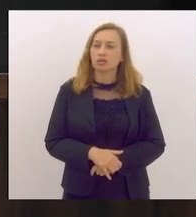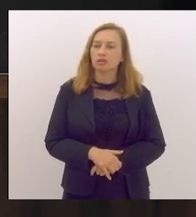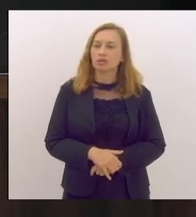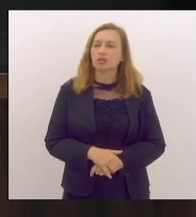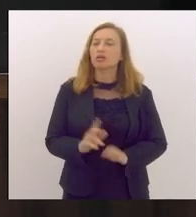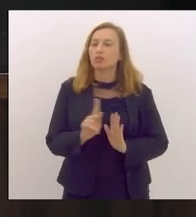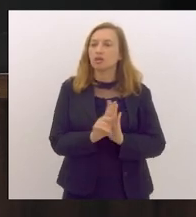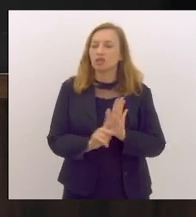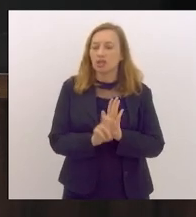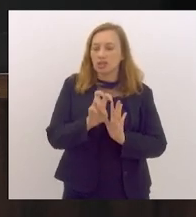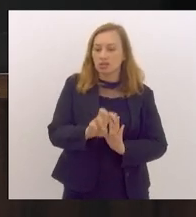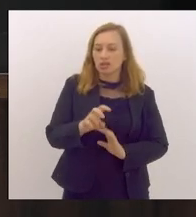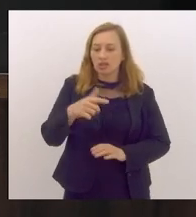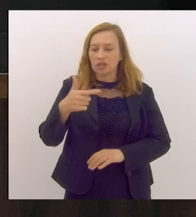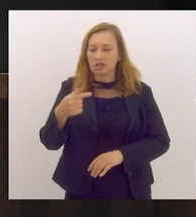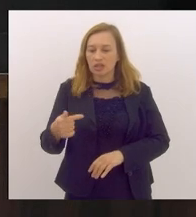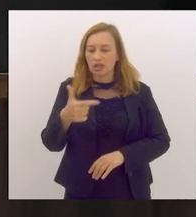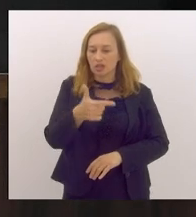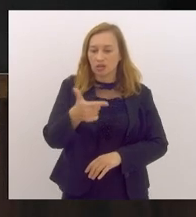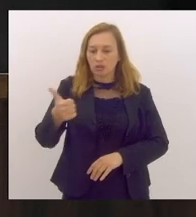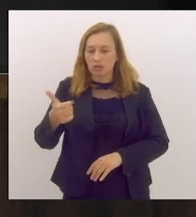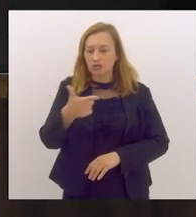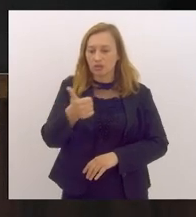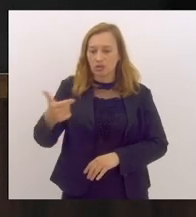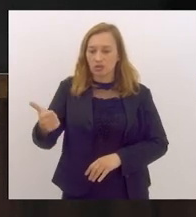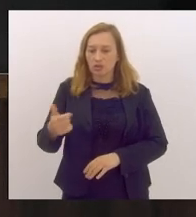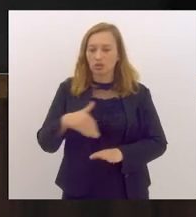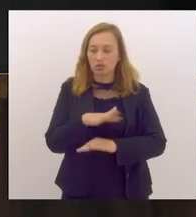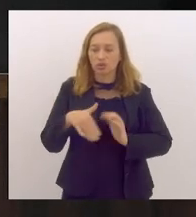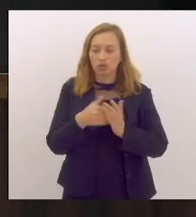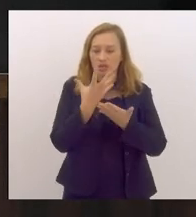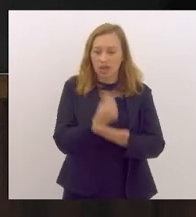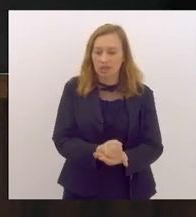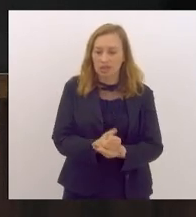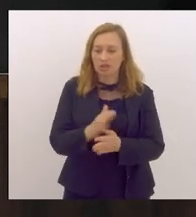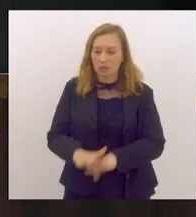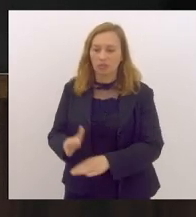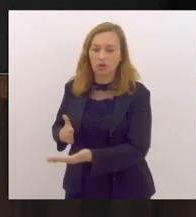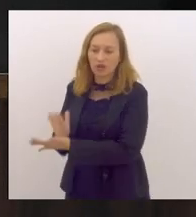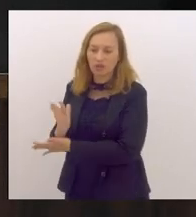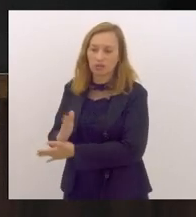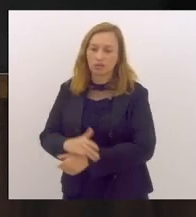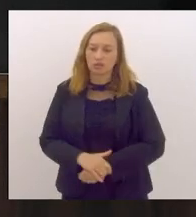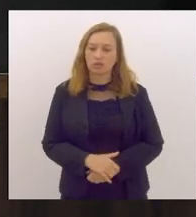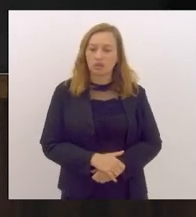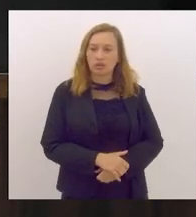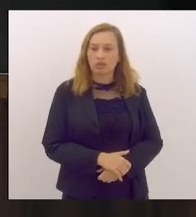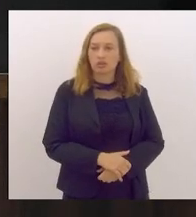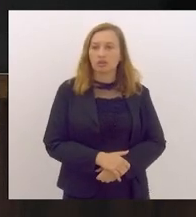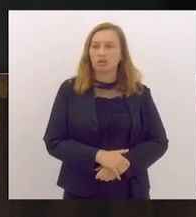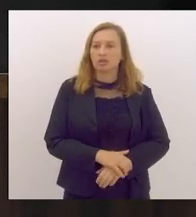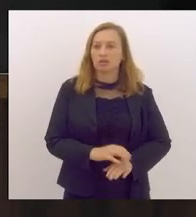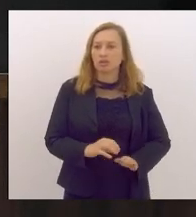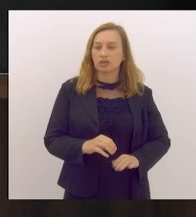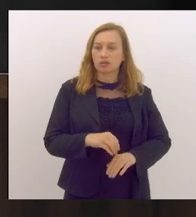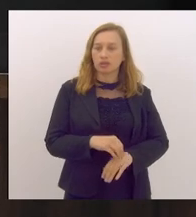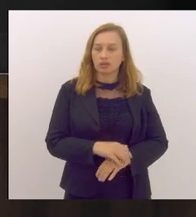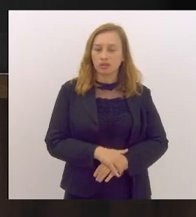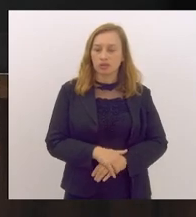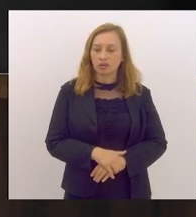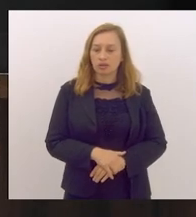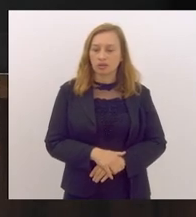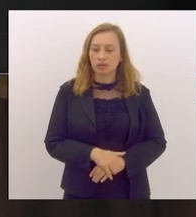ao projeto de lei 5712 de 22. Senhores que aprovam, permaneçam como estão. Aprovado. A matéria destacada.